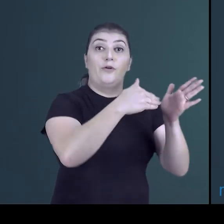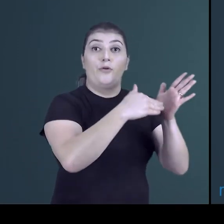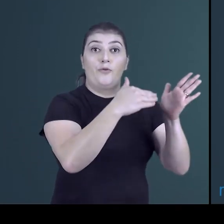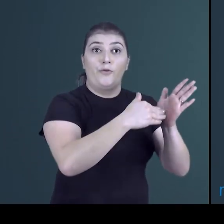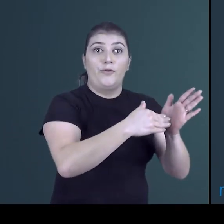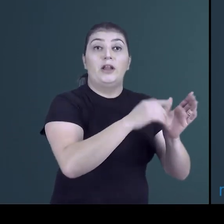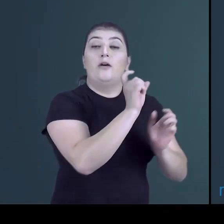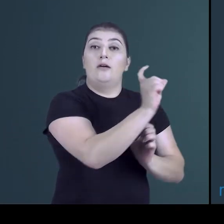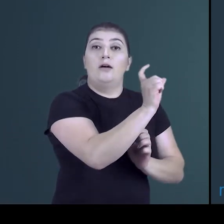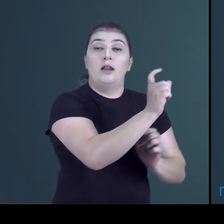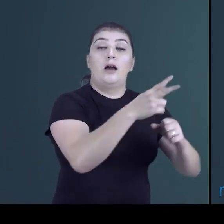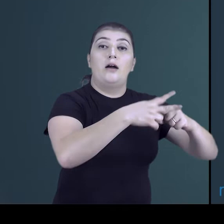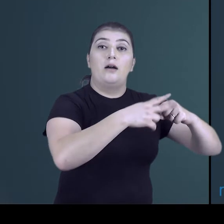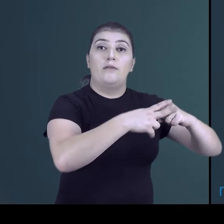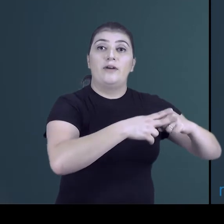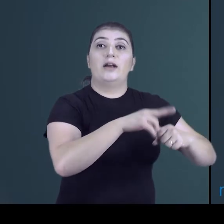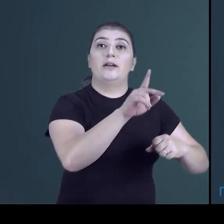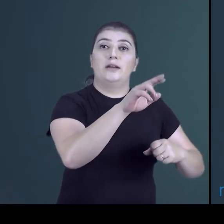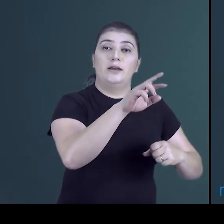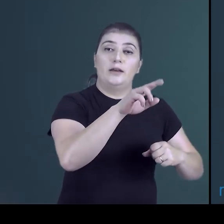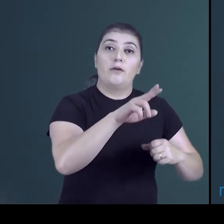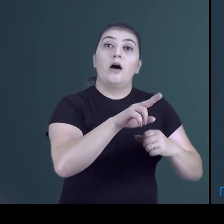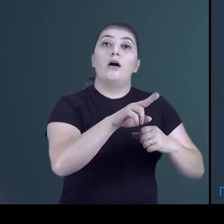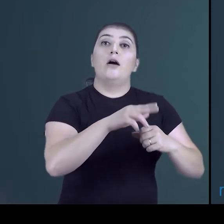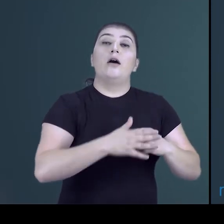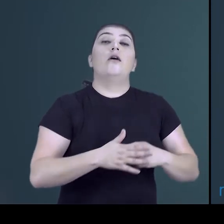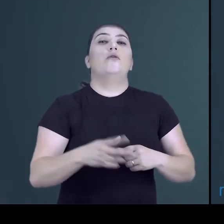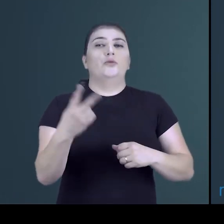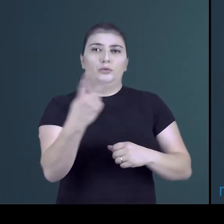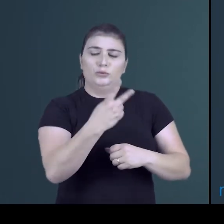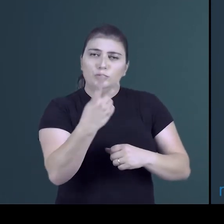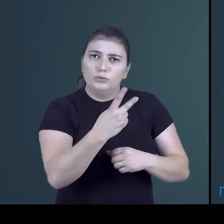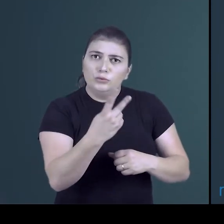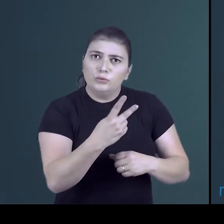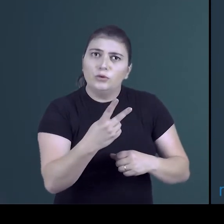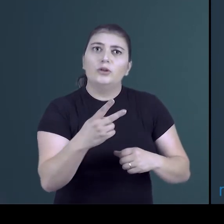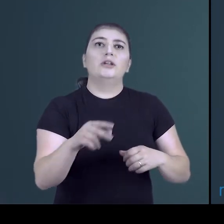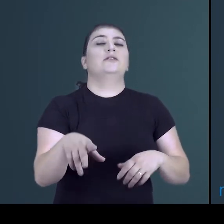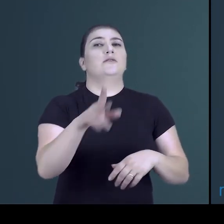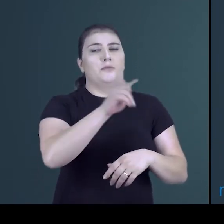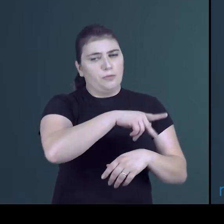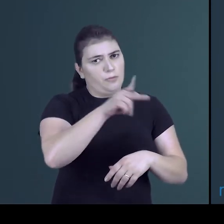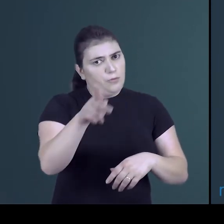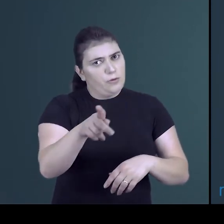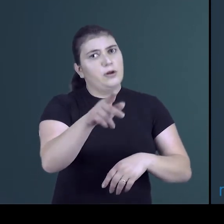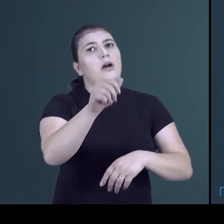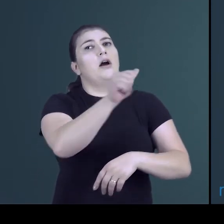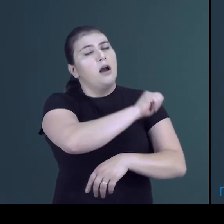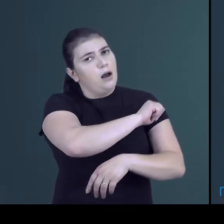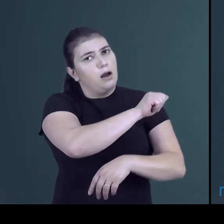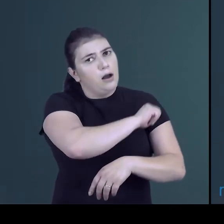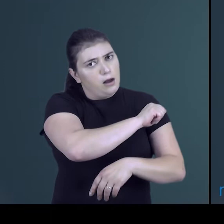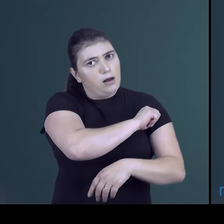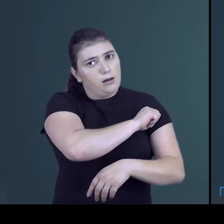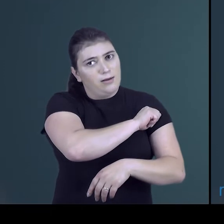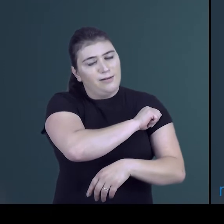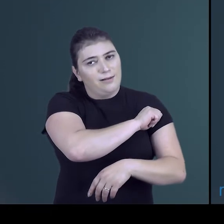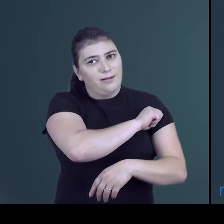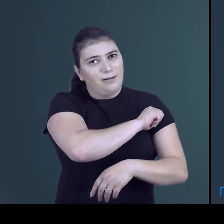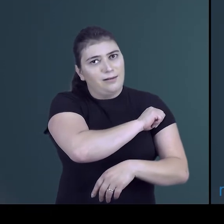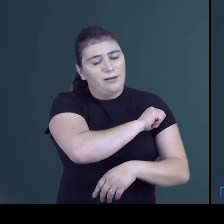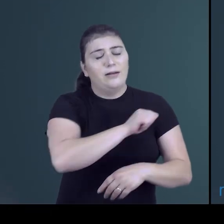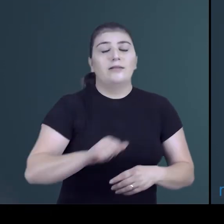e os alunos, a relação de igualdade a ser estabelecida com os dois termos, tanto professor quanto